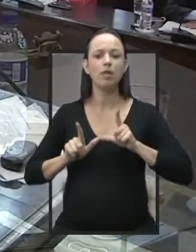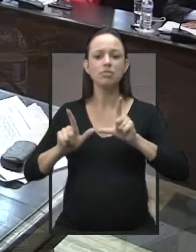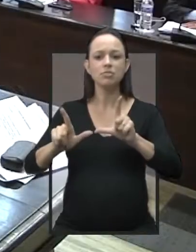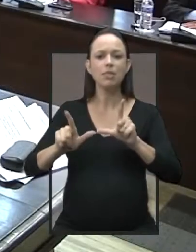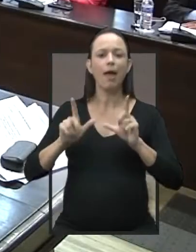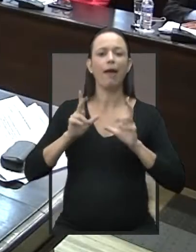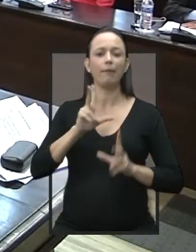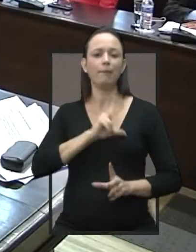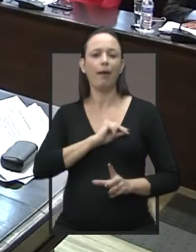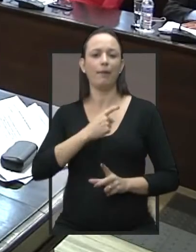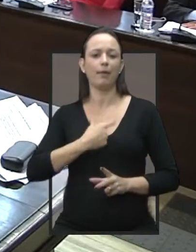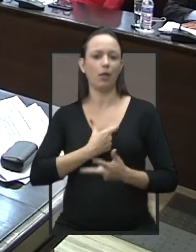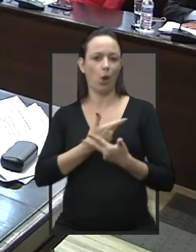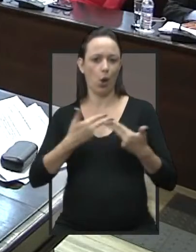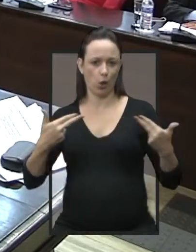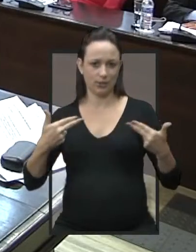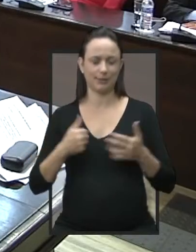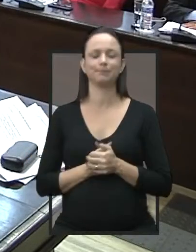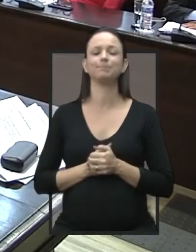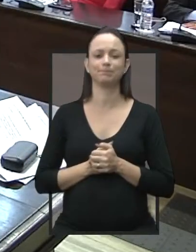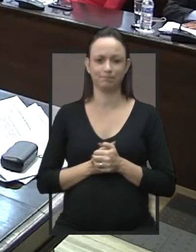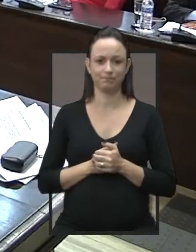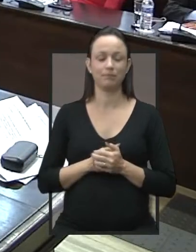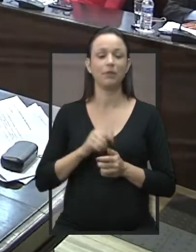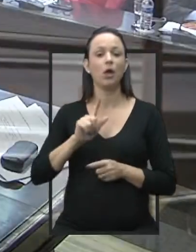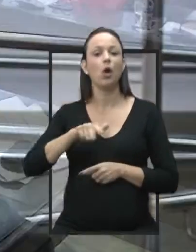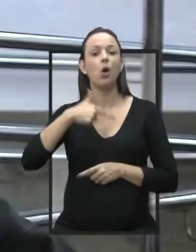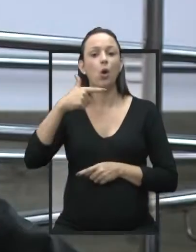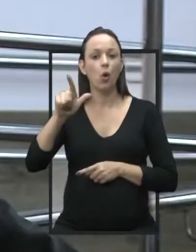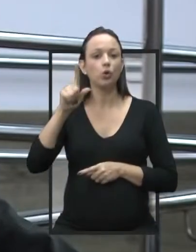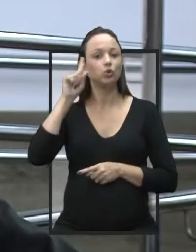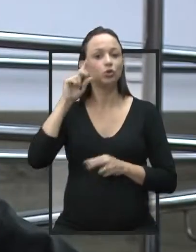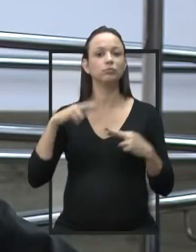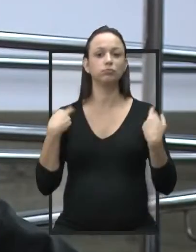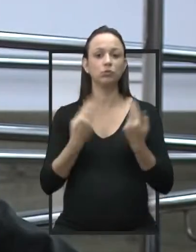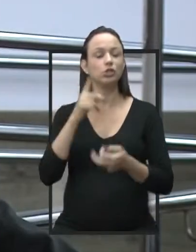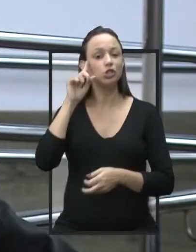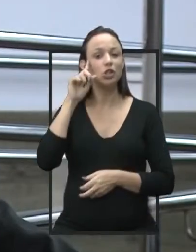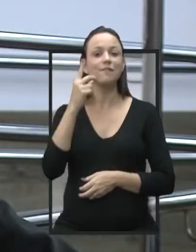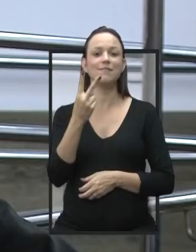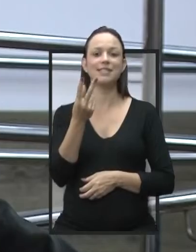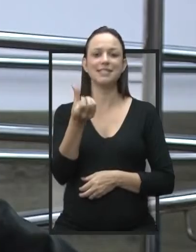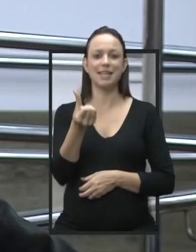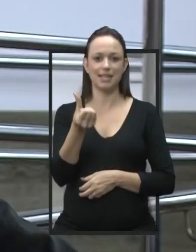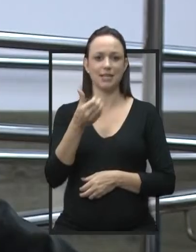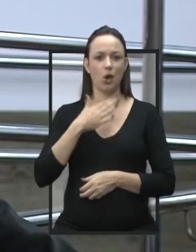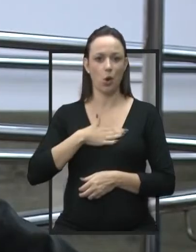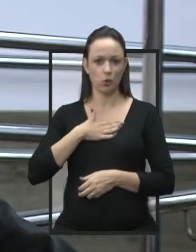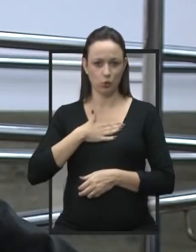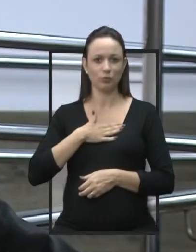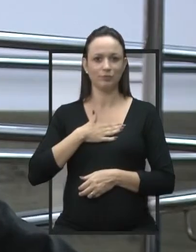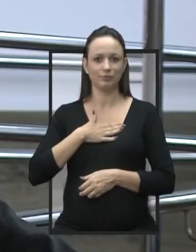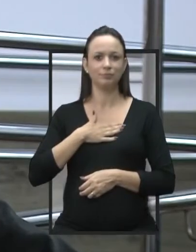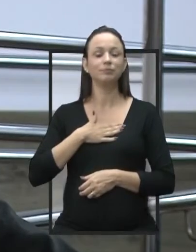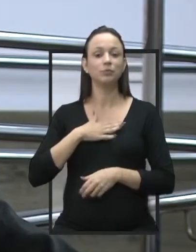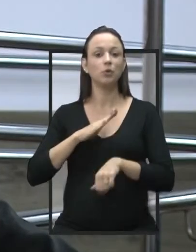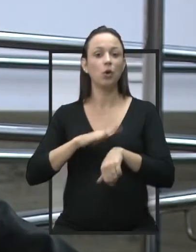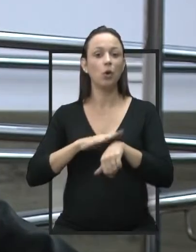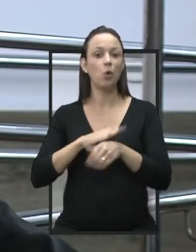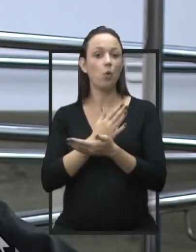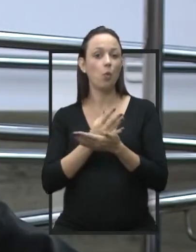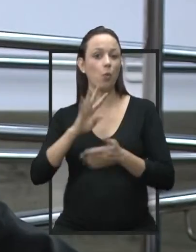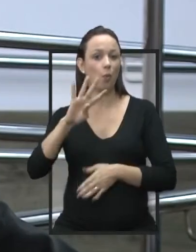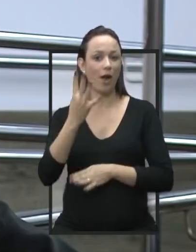honoríficos a próxima sessão ordinária será realizada no dia de 6 de agosto a partir